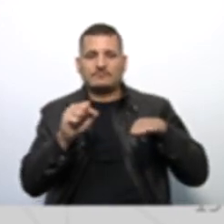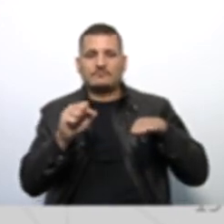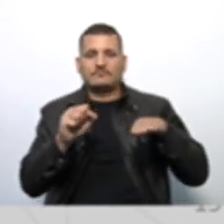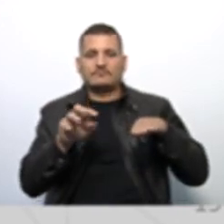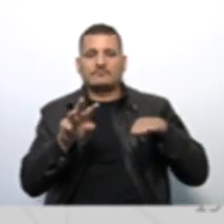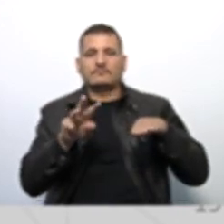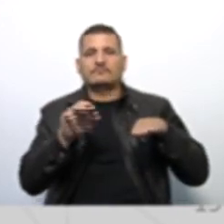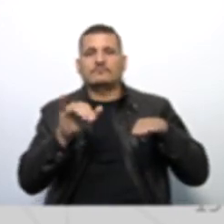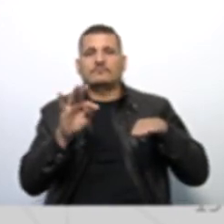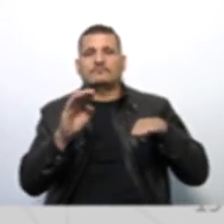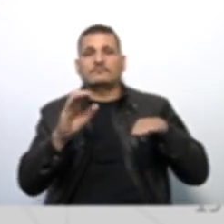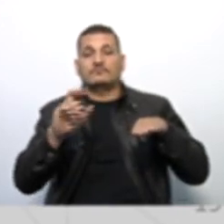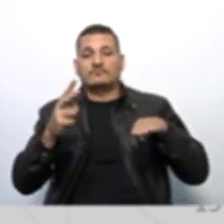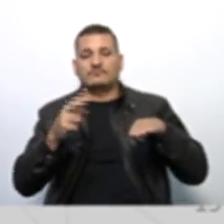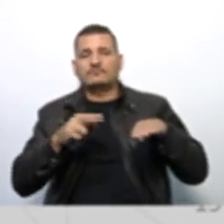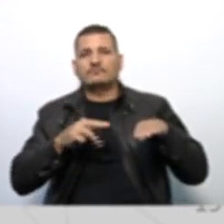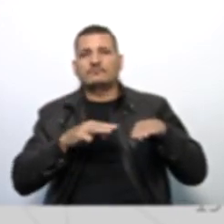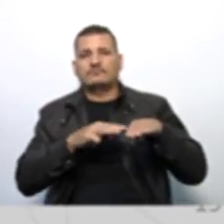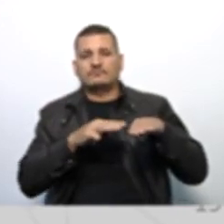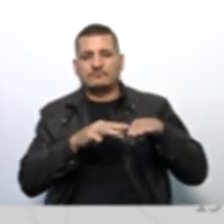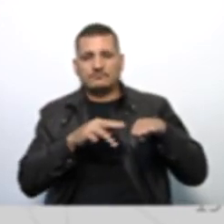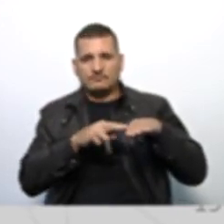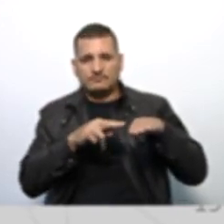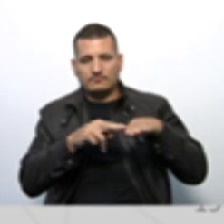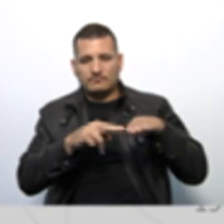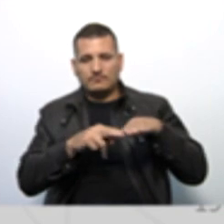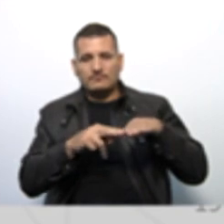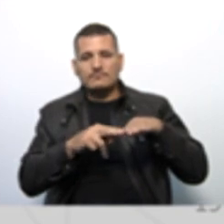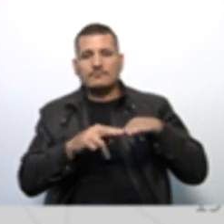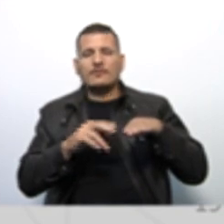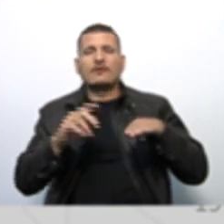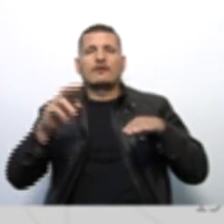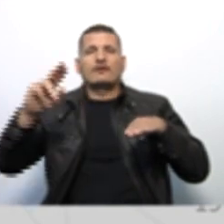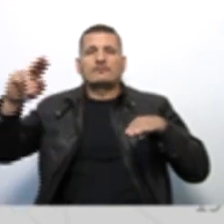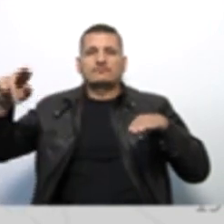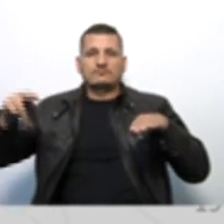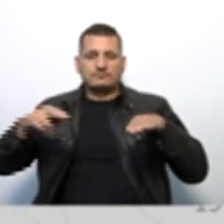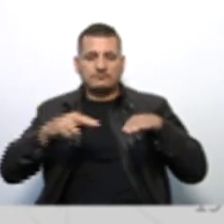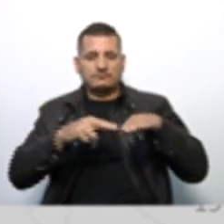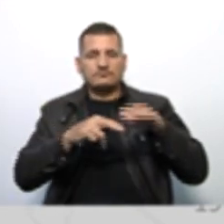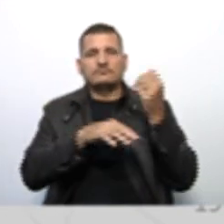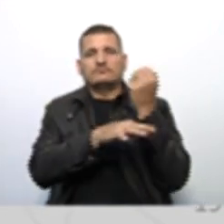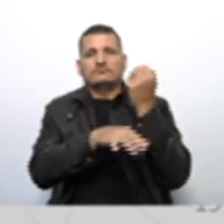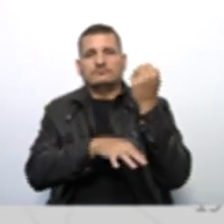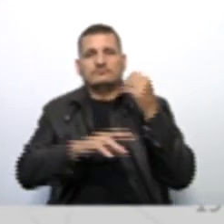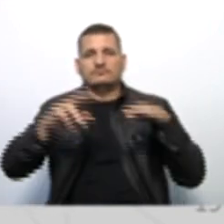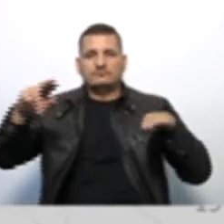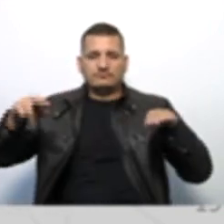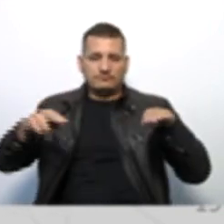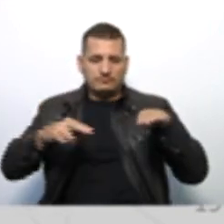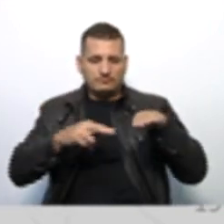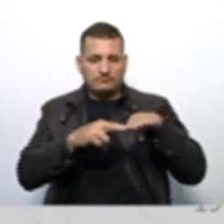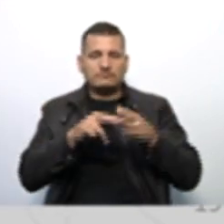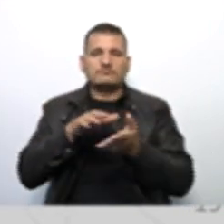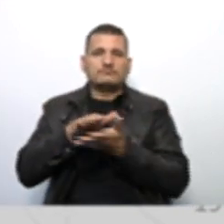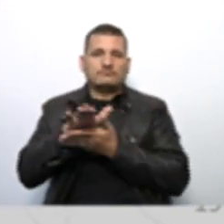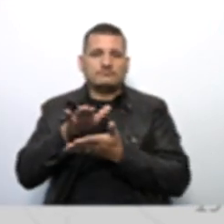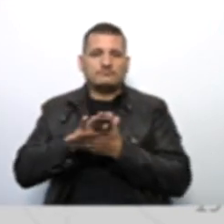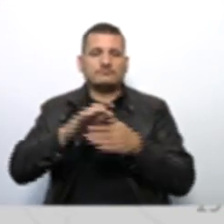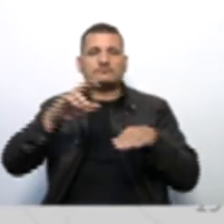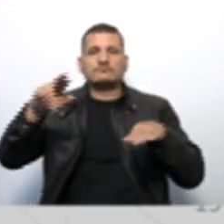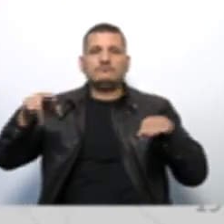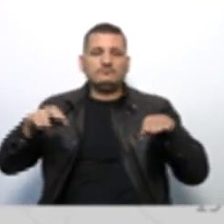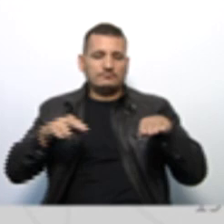dos dispositivos de rede, e nele estão interligados o quê? O nosso servidor, a nossa impressora, os